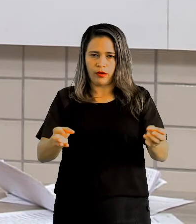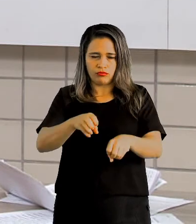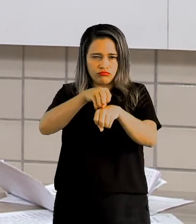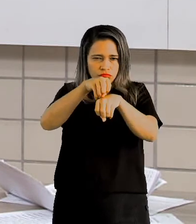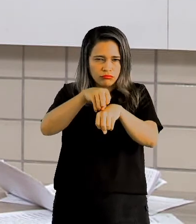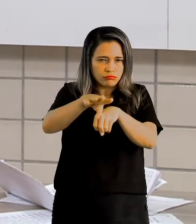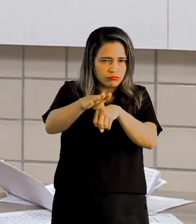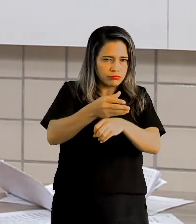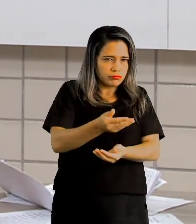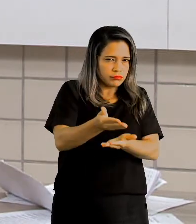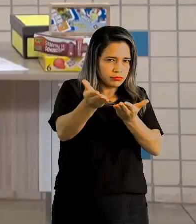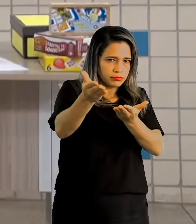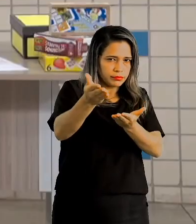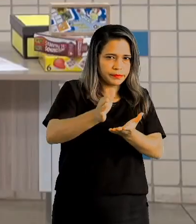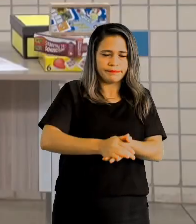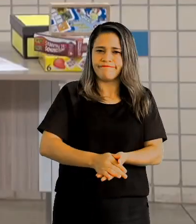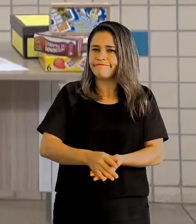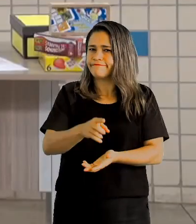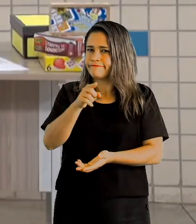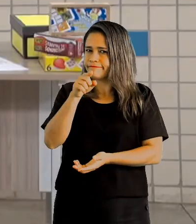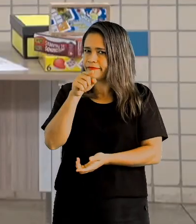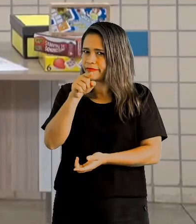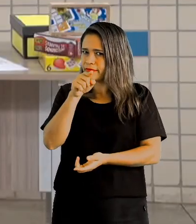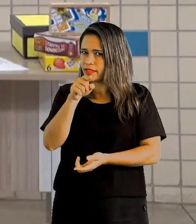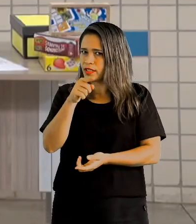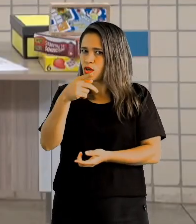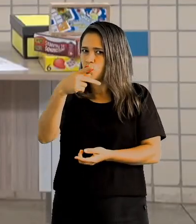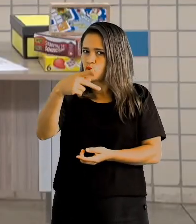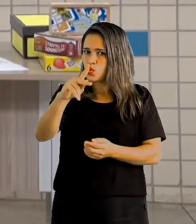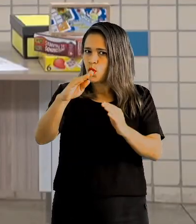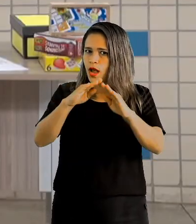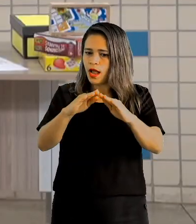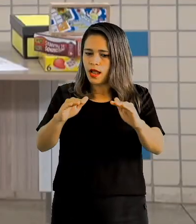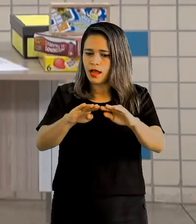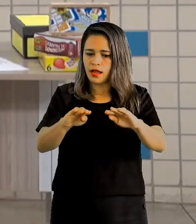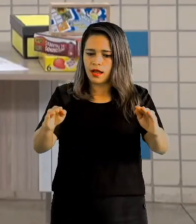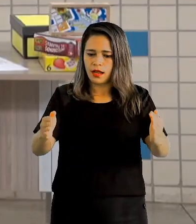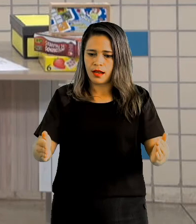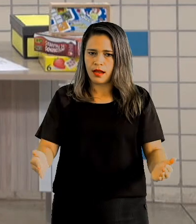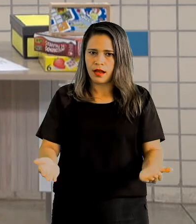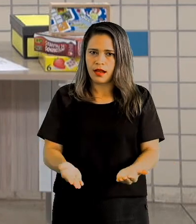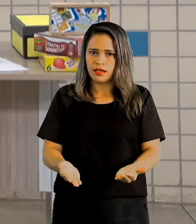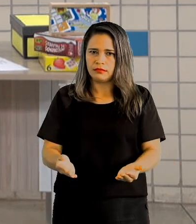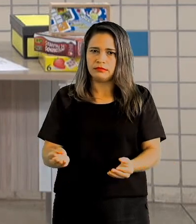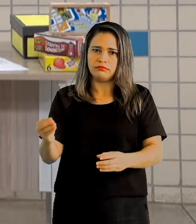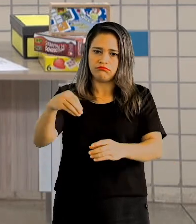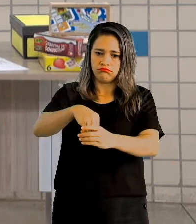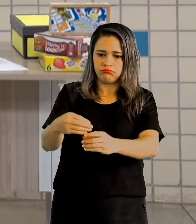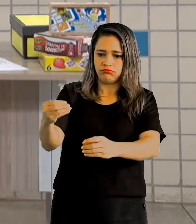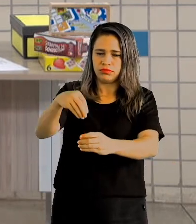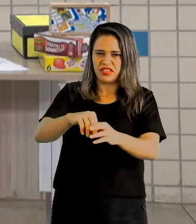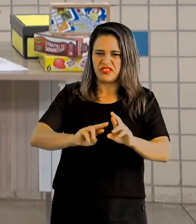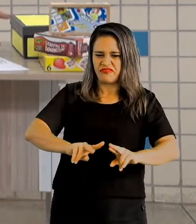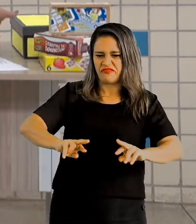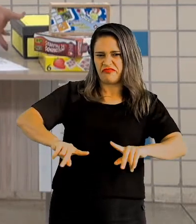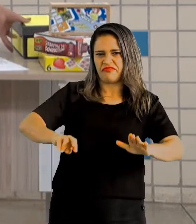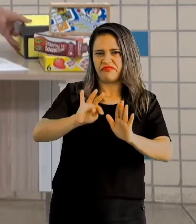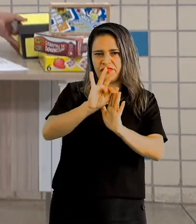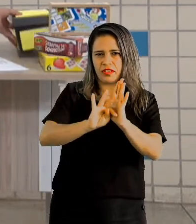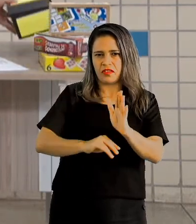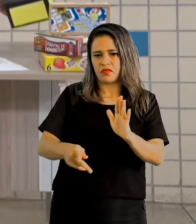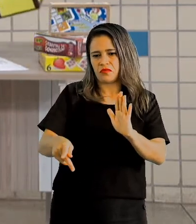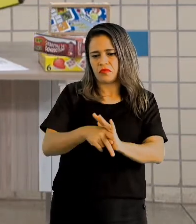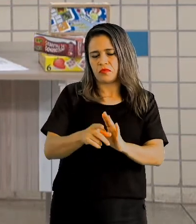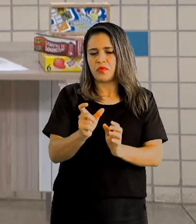para vocês. Não deixe de ter em casa a sua caixa de leitura, coloque aqueles livros, coloque diferente texto, faça a sua caixinha